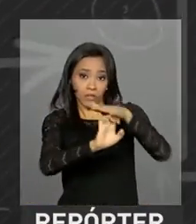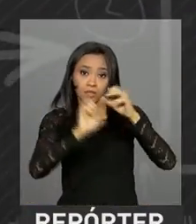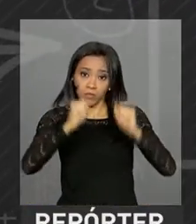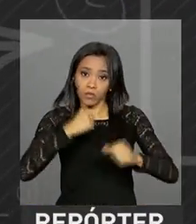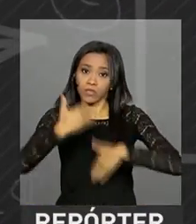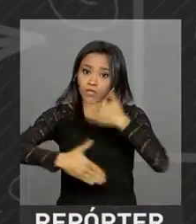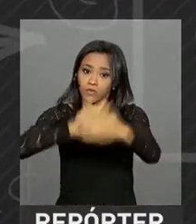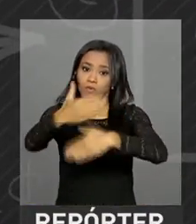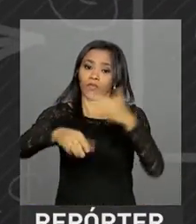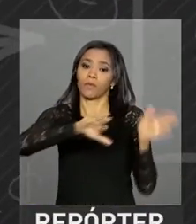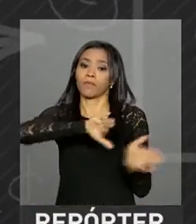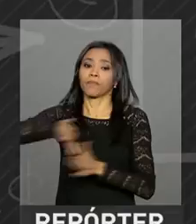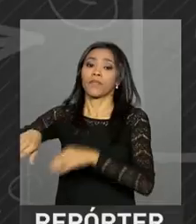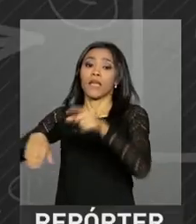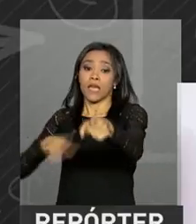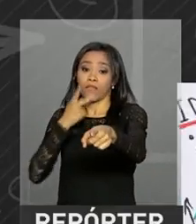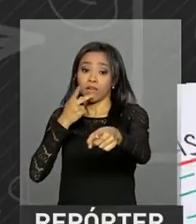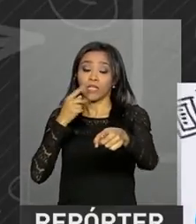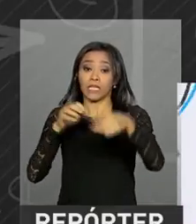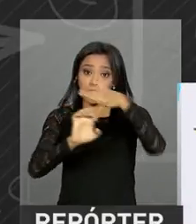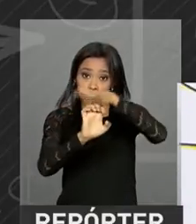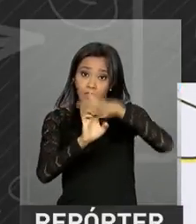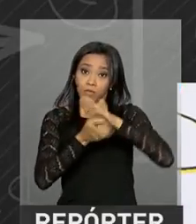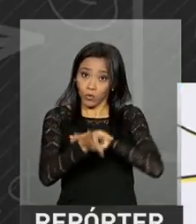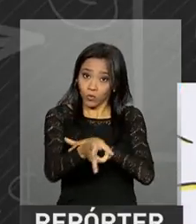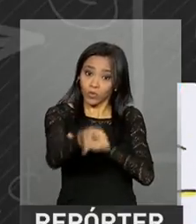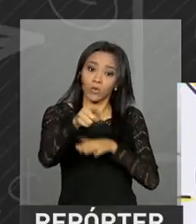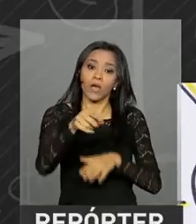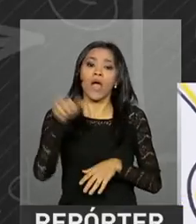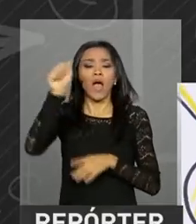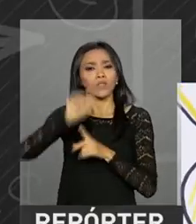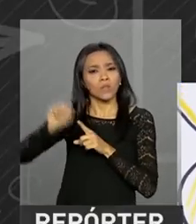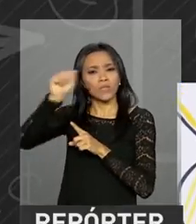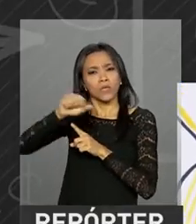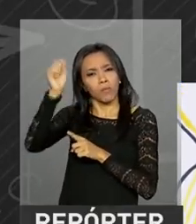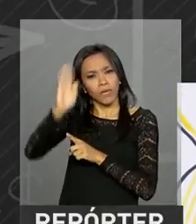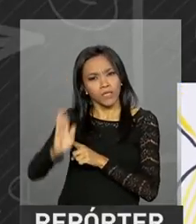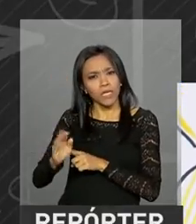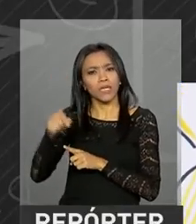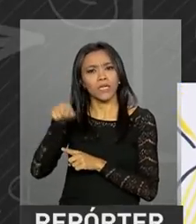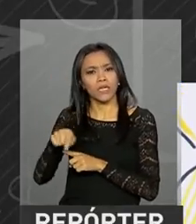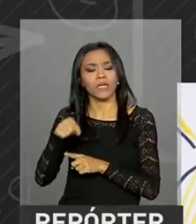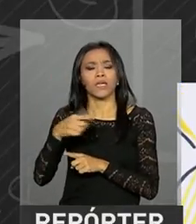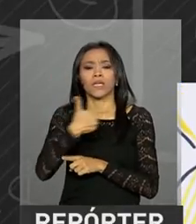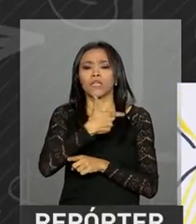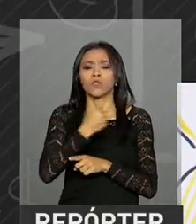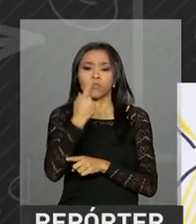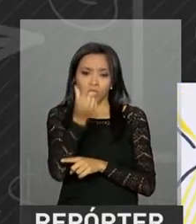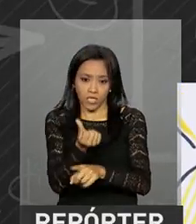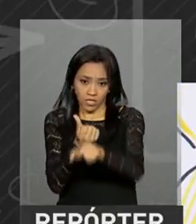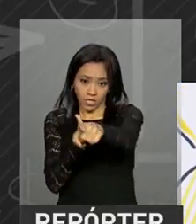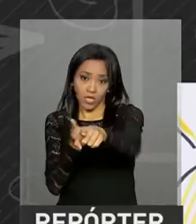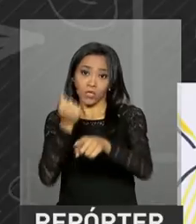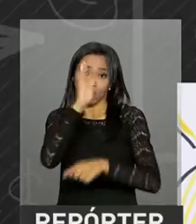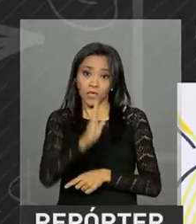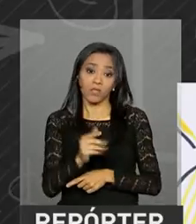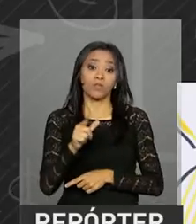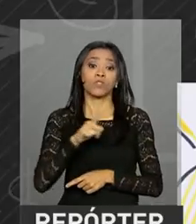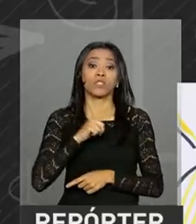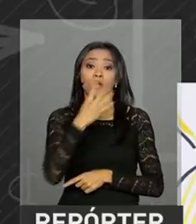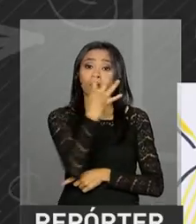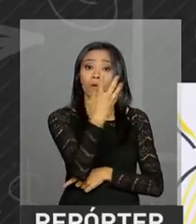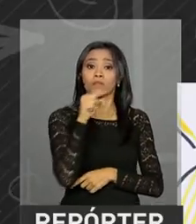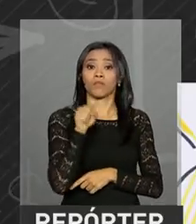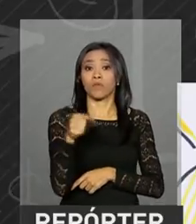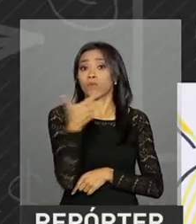a startup seguem avançando segundo a associação brasileira de startup em 2016 o brasil contava com 4 mil